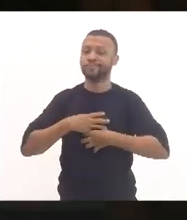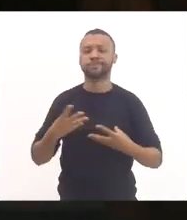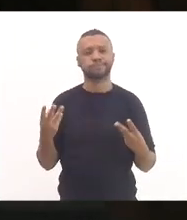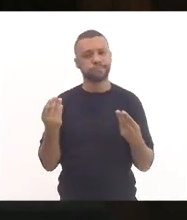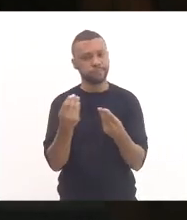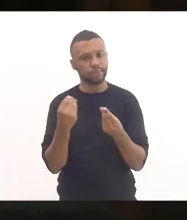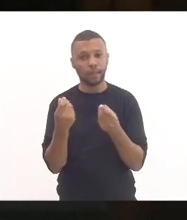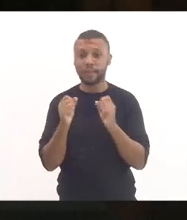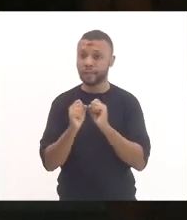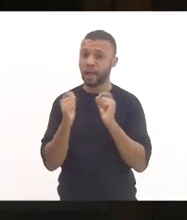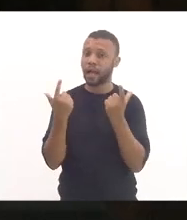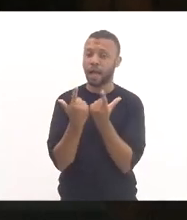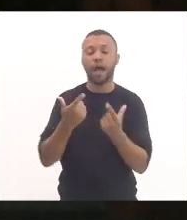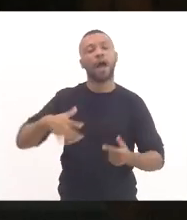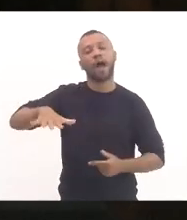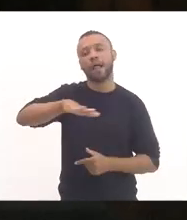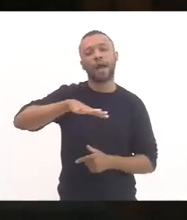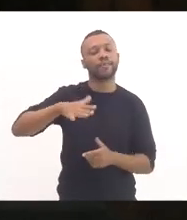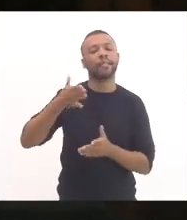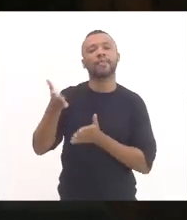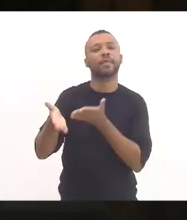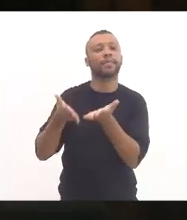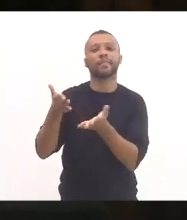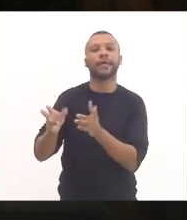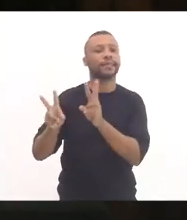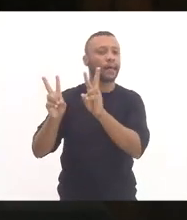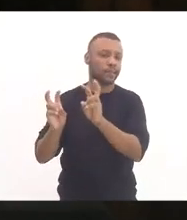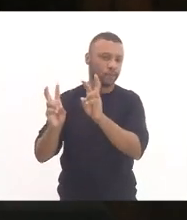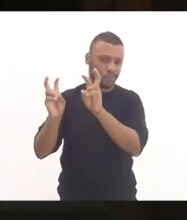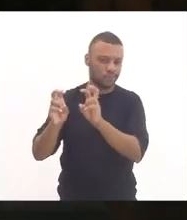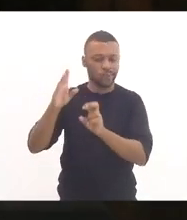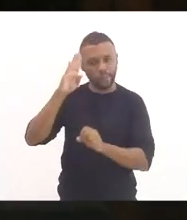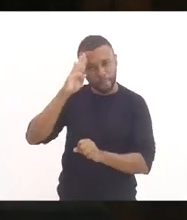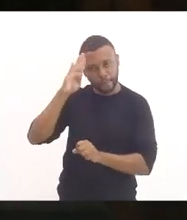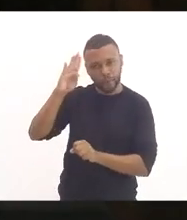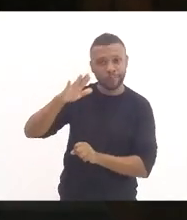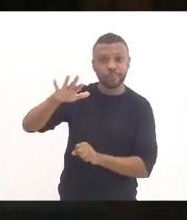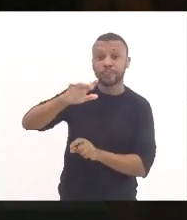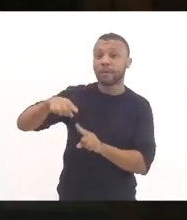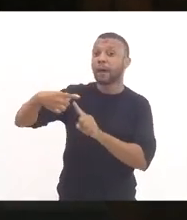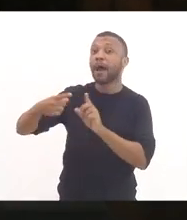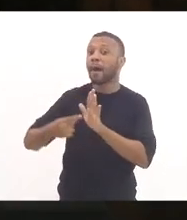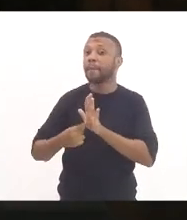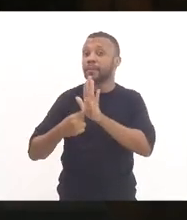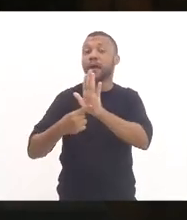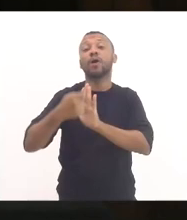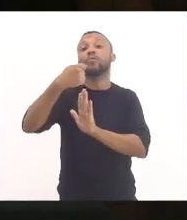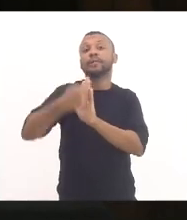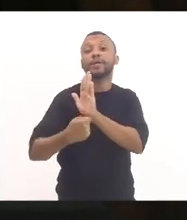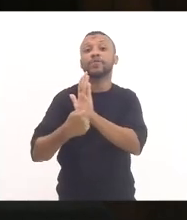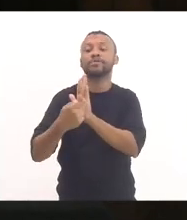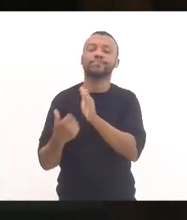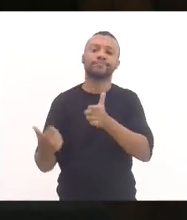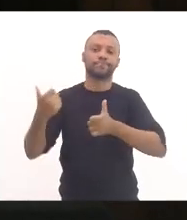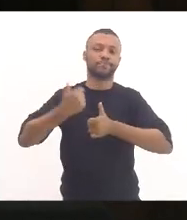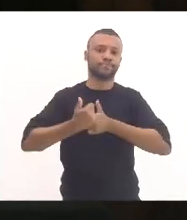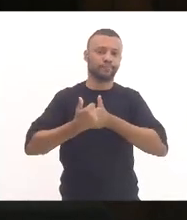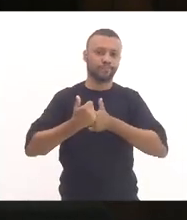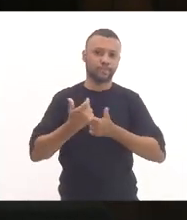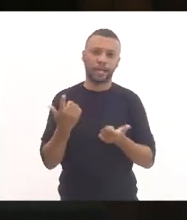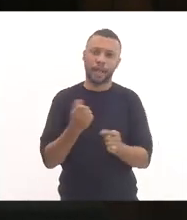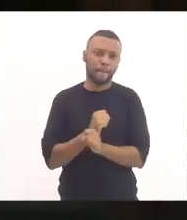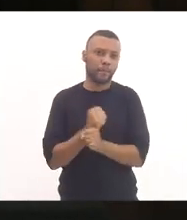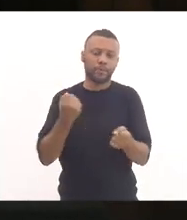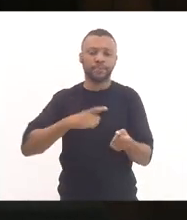da alerj é tratar este assunto de forma prioritária e apresentar um texto substitutivo que não é possível